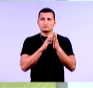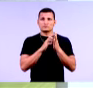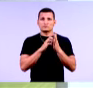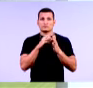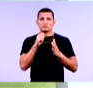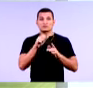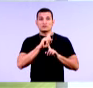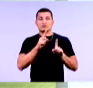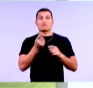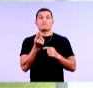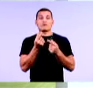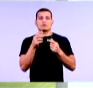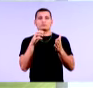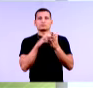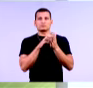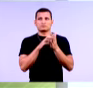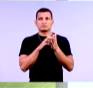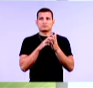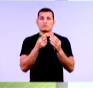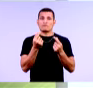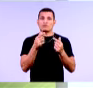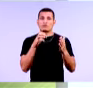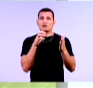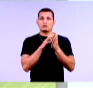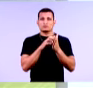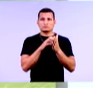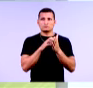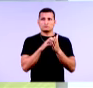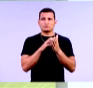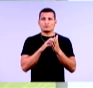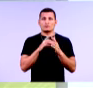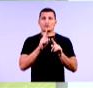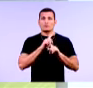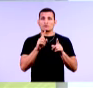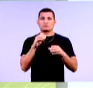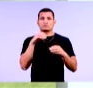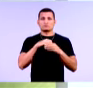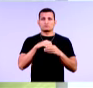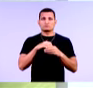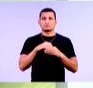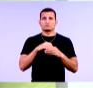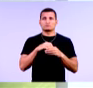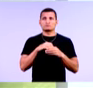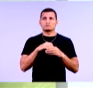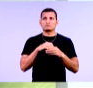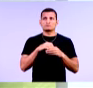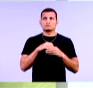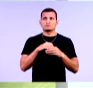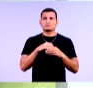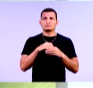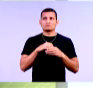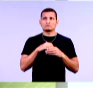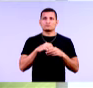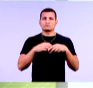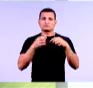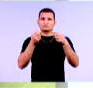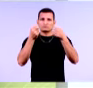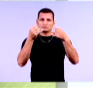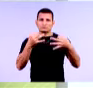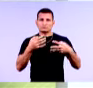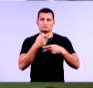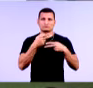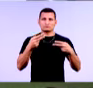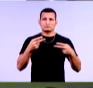da característica. A gente não pode. O valor da característica não faz parte, vamos dizer, da definição de um objeto.